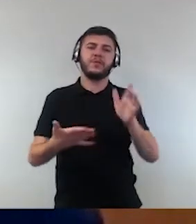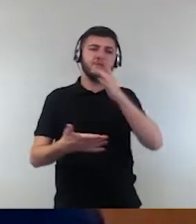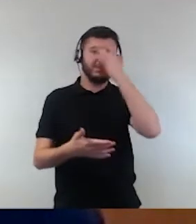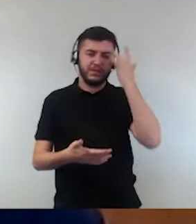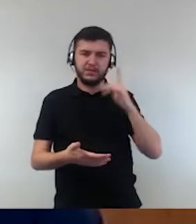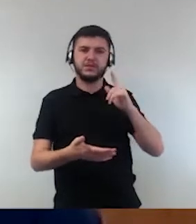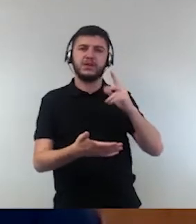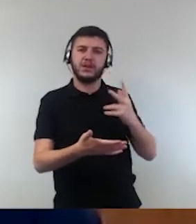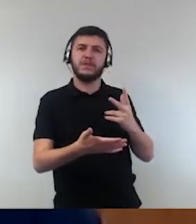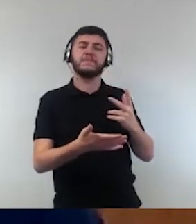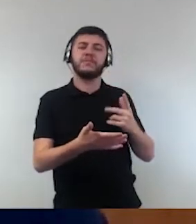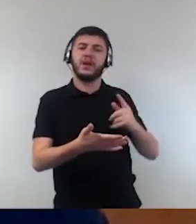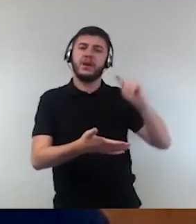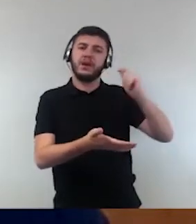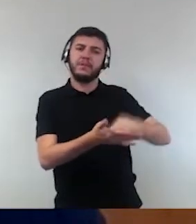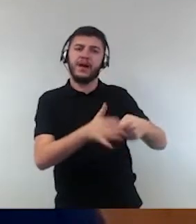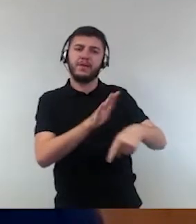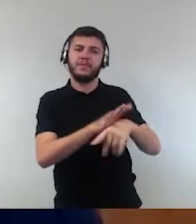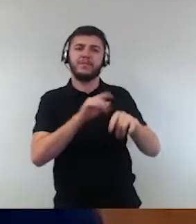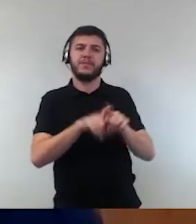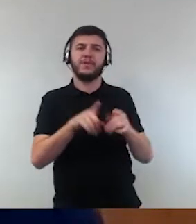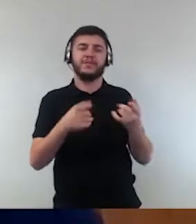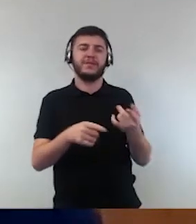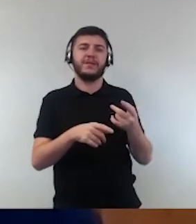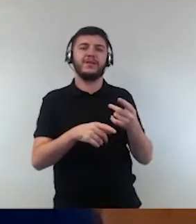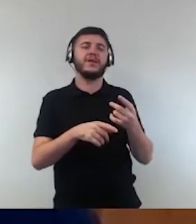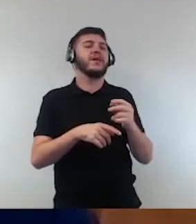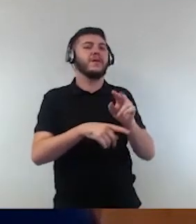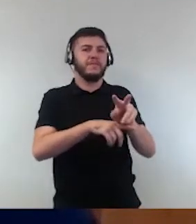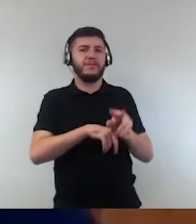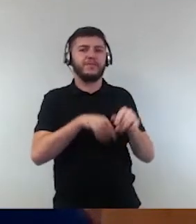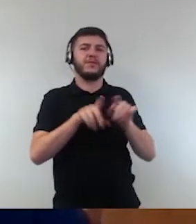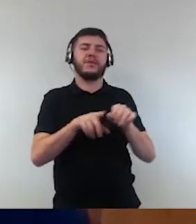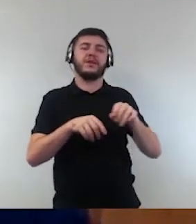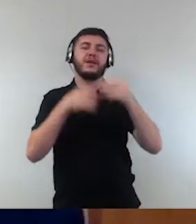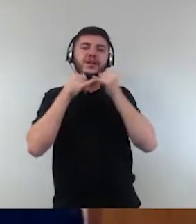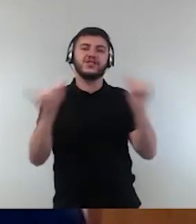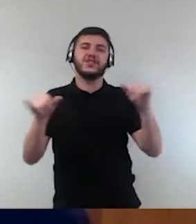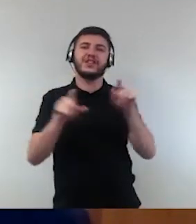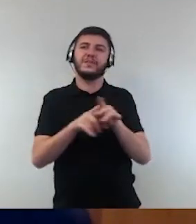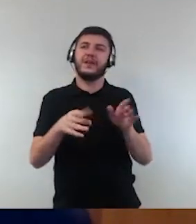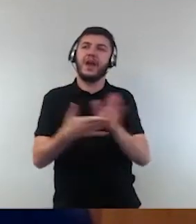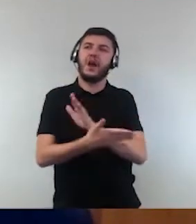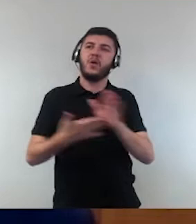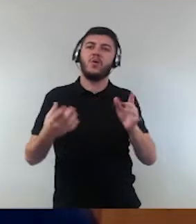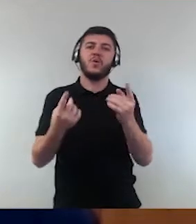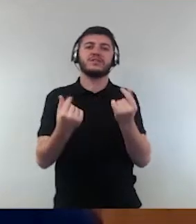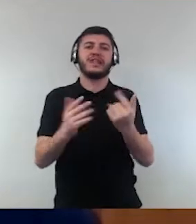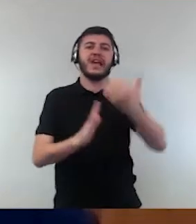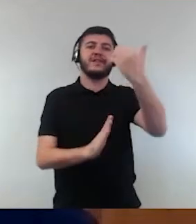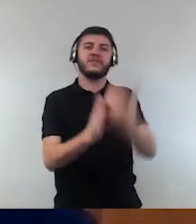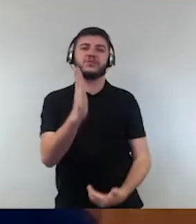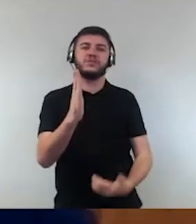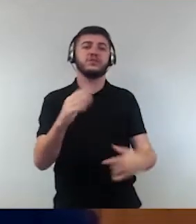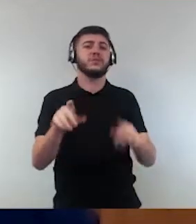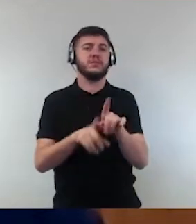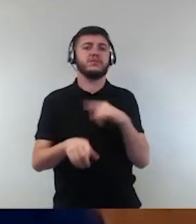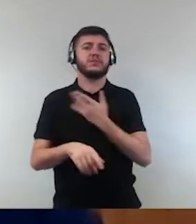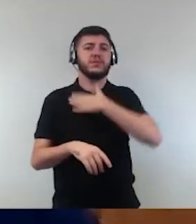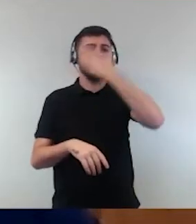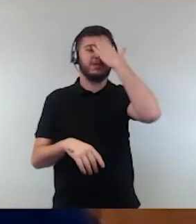isenção de tarifas daqueles beneficiários das tarifas sociais. Então, são muitas as situações,